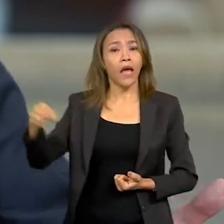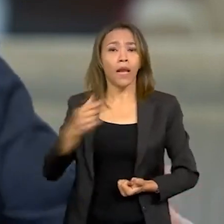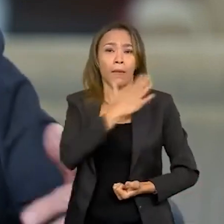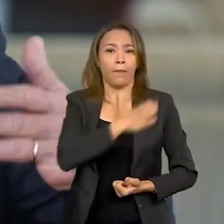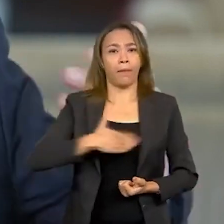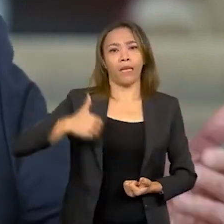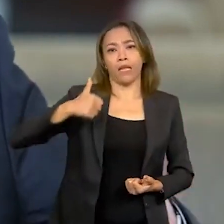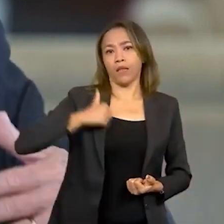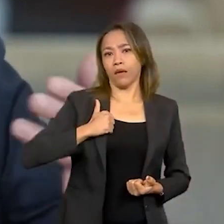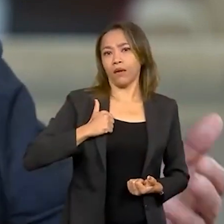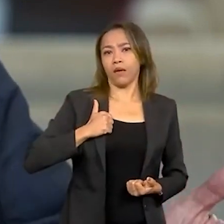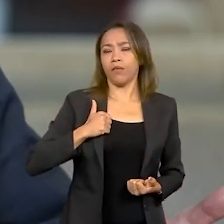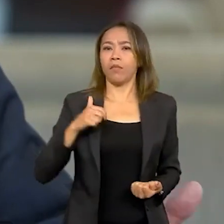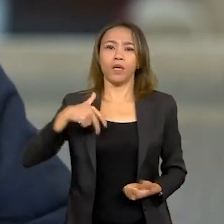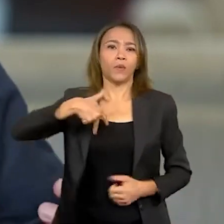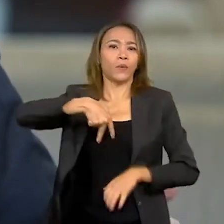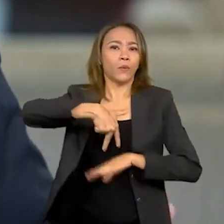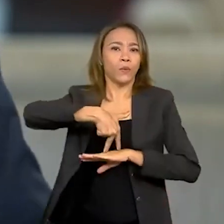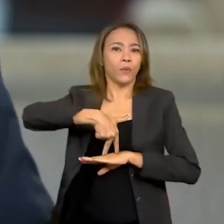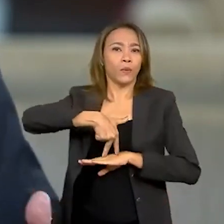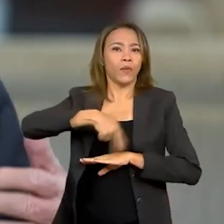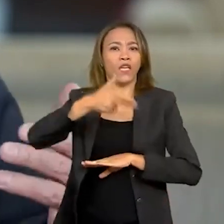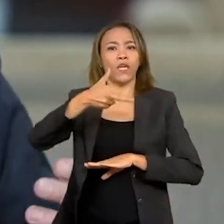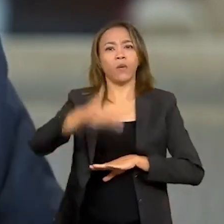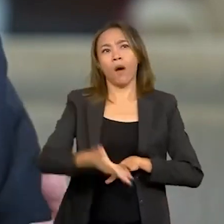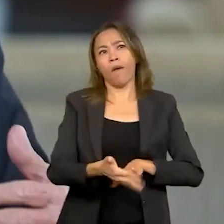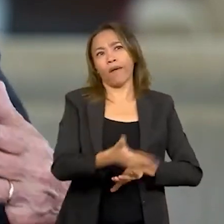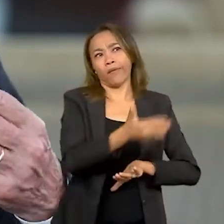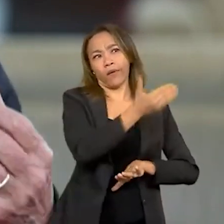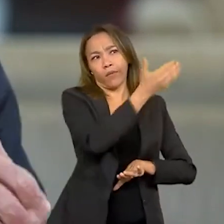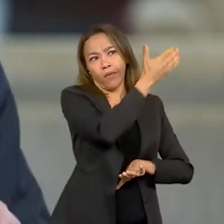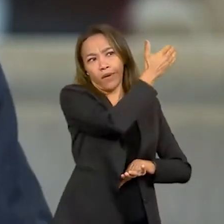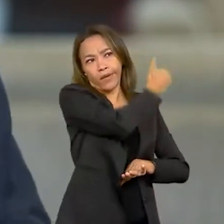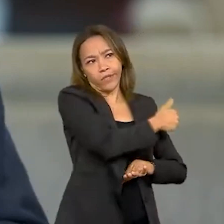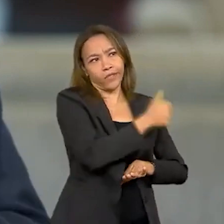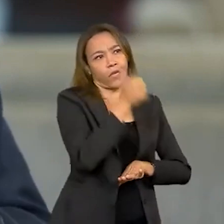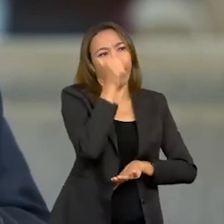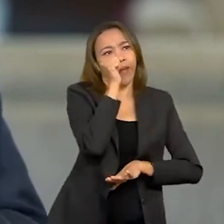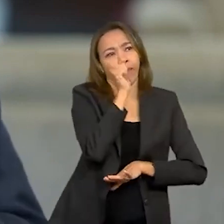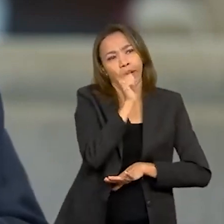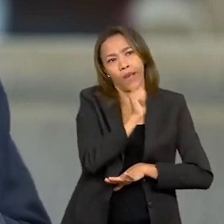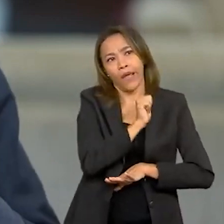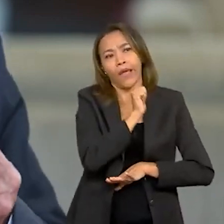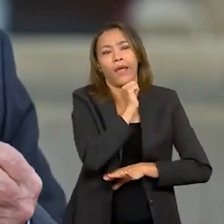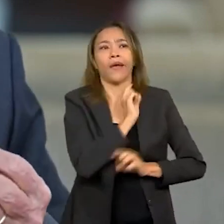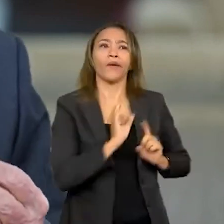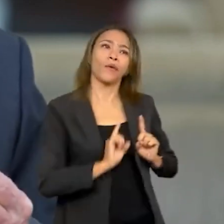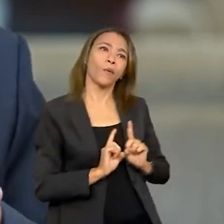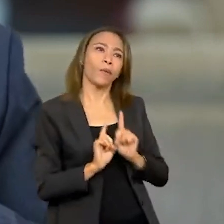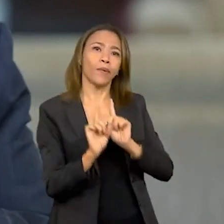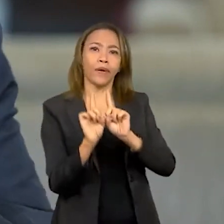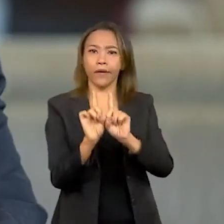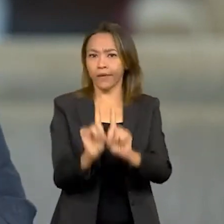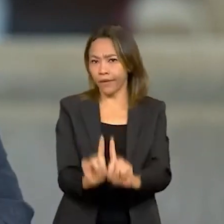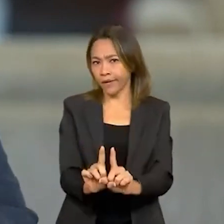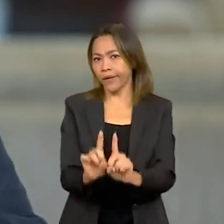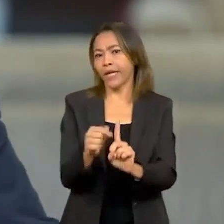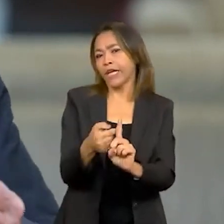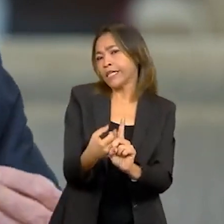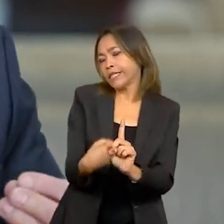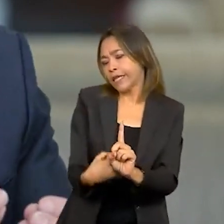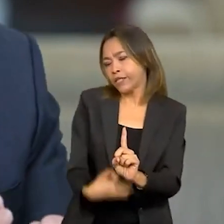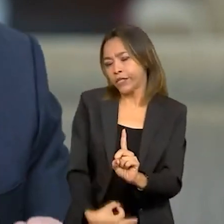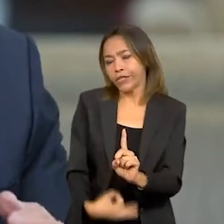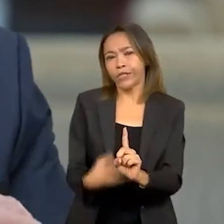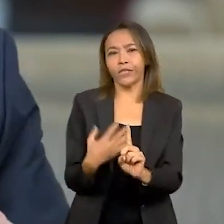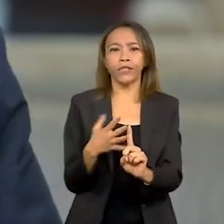como sempre foi as primeira dama Sabe aquela mulher que fo o marido e que faz as coisas certinha faz a